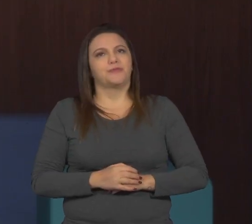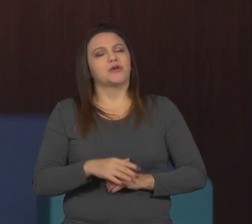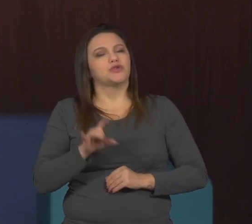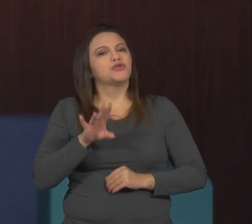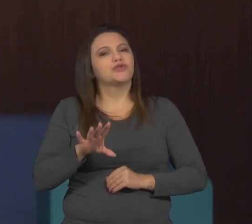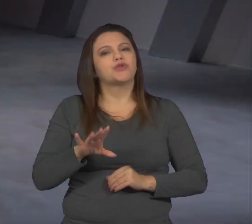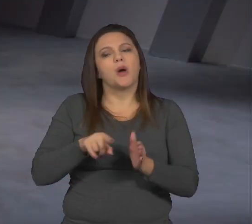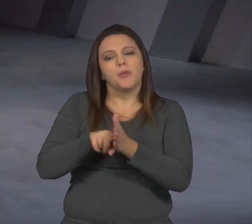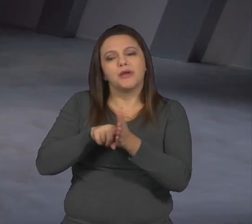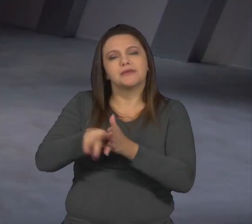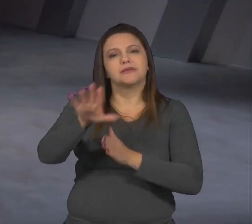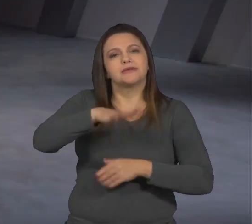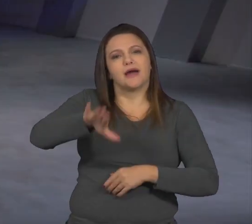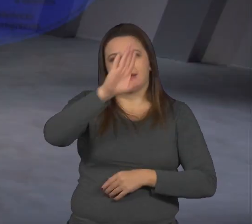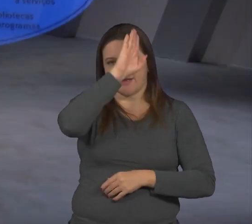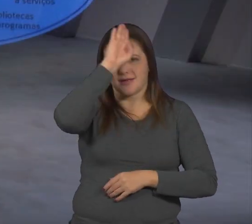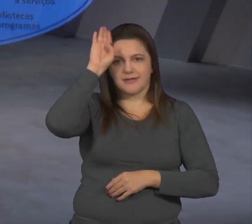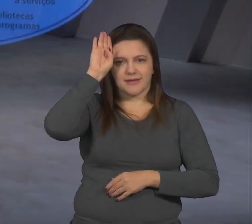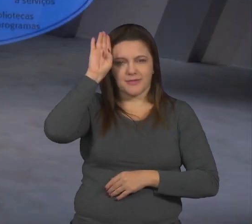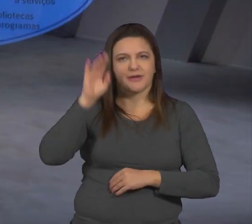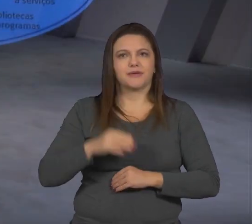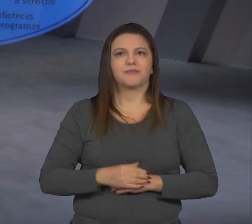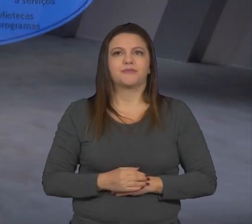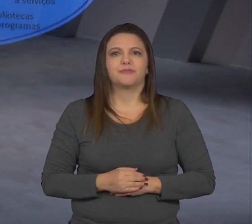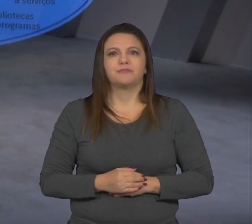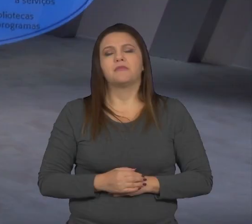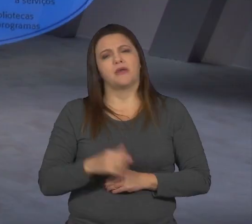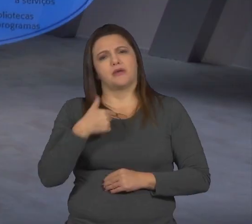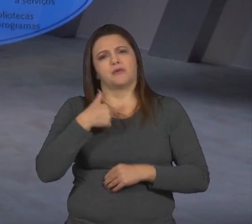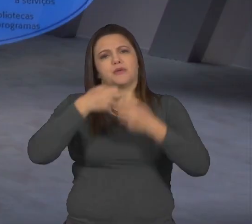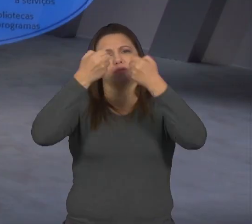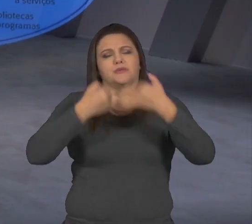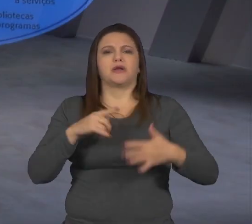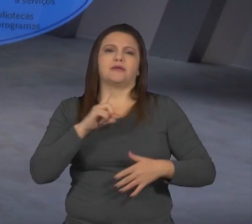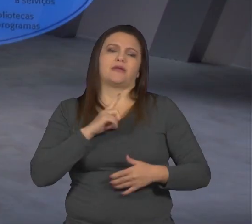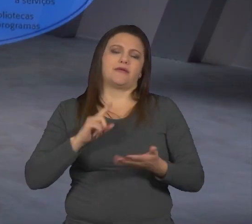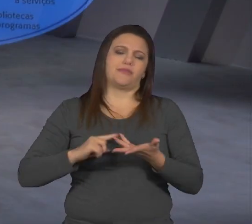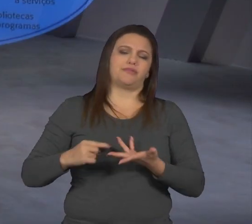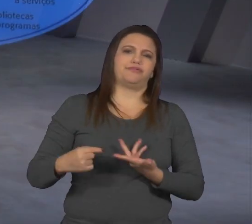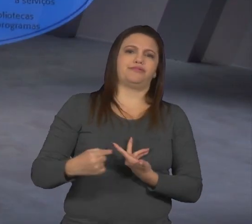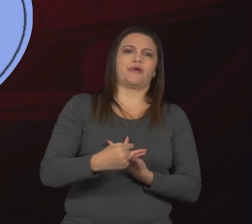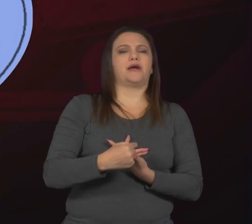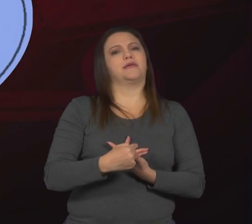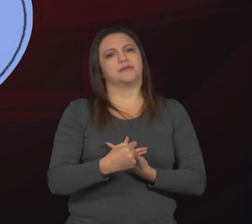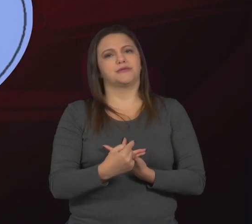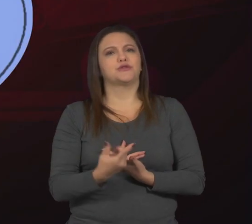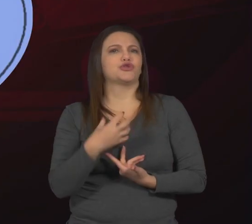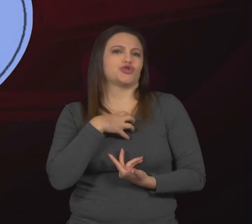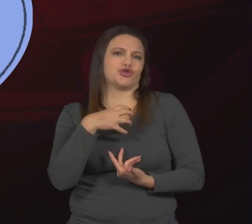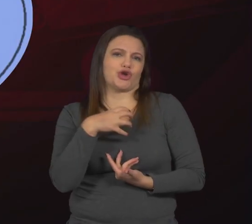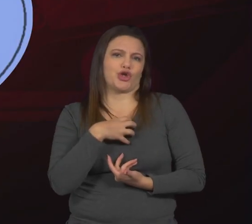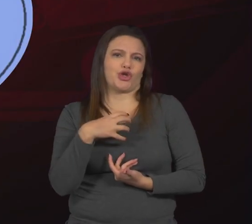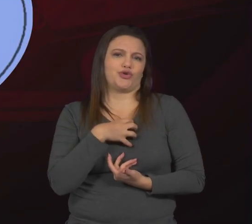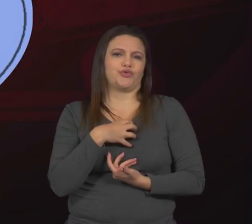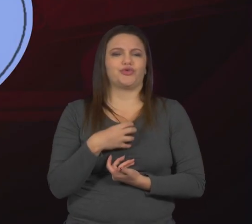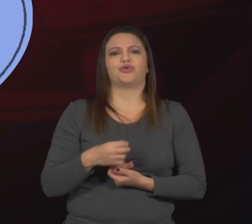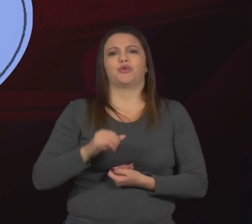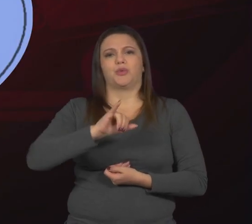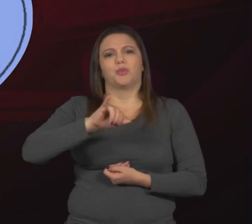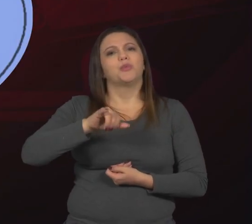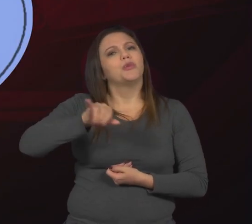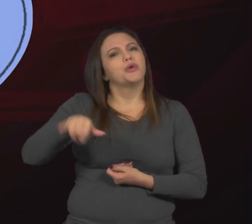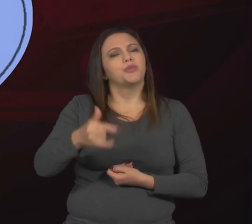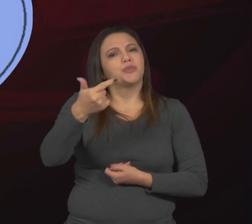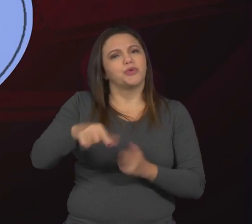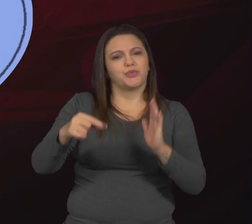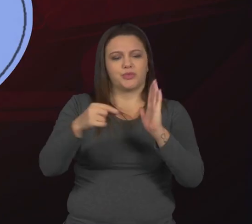acadêmica. Bom, eu tinha mencionado que existem várias abordagens para reuso, e aqui nessa figura eu tenho